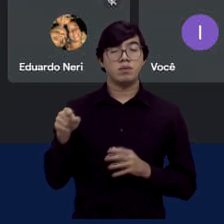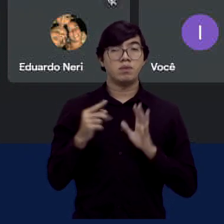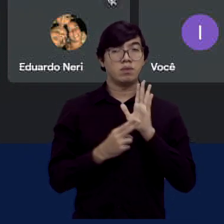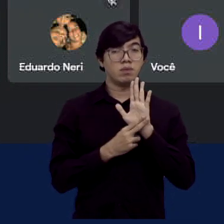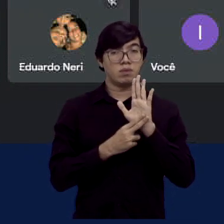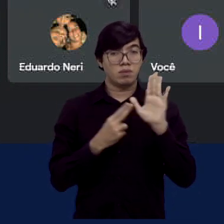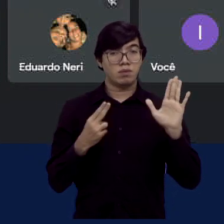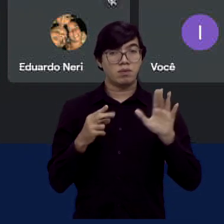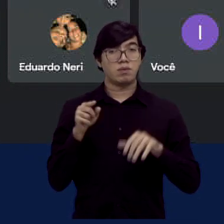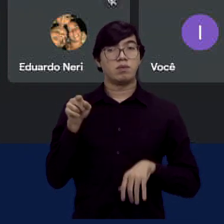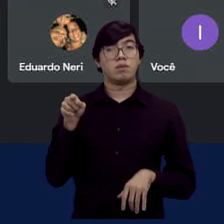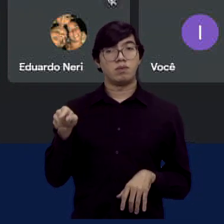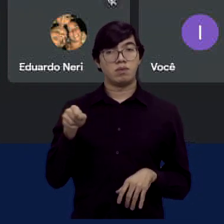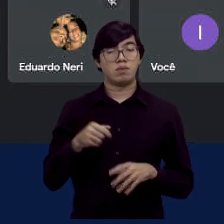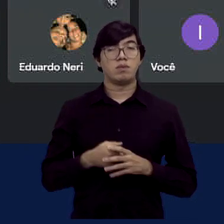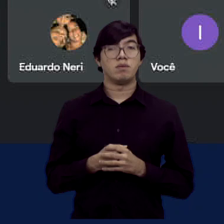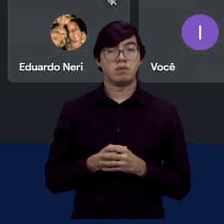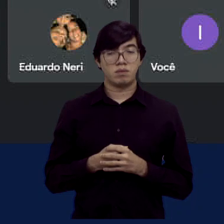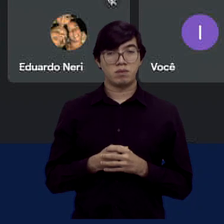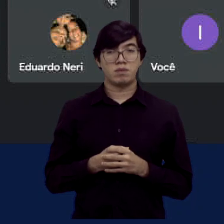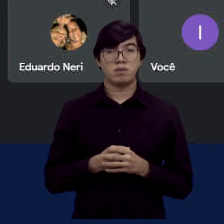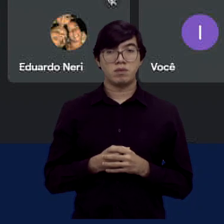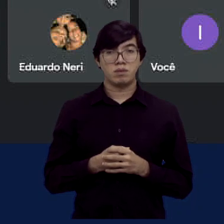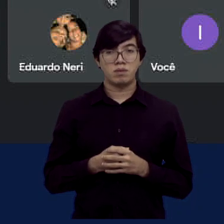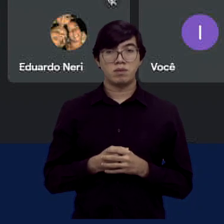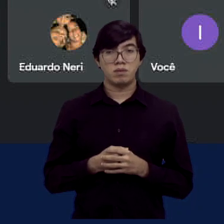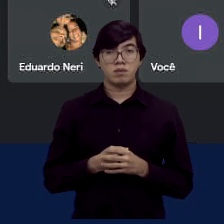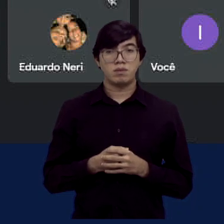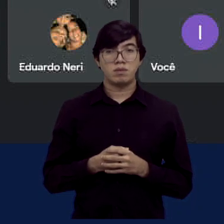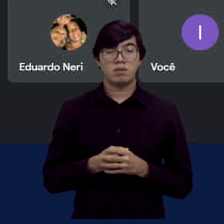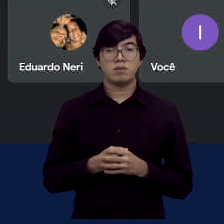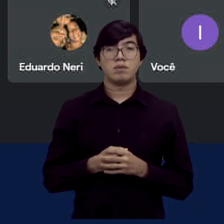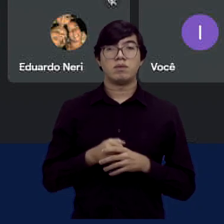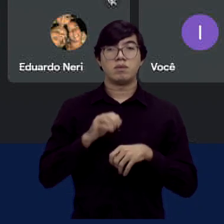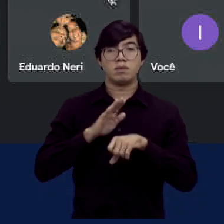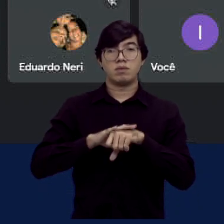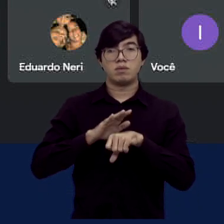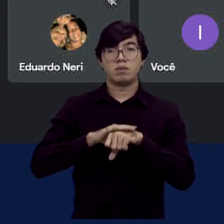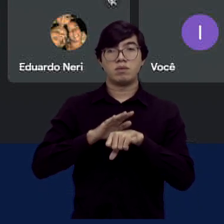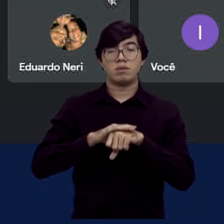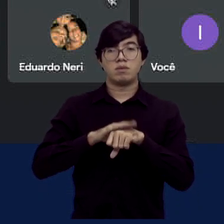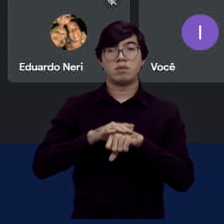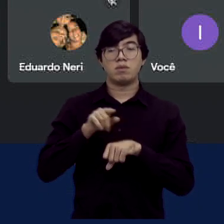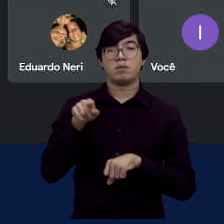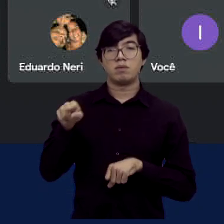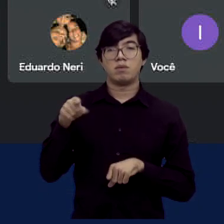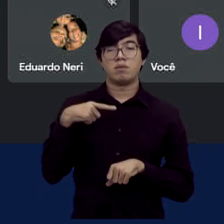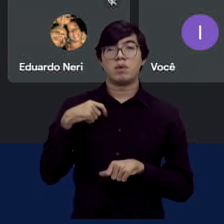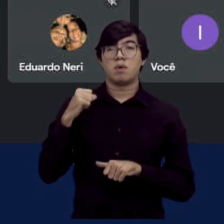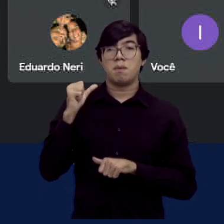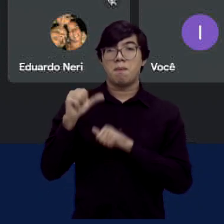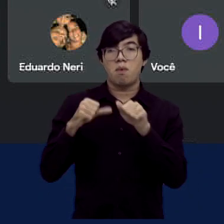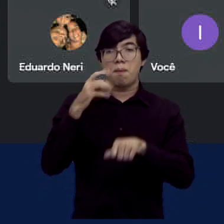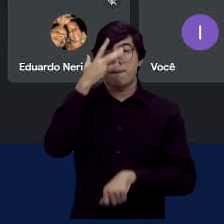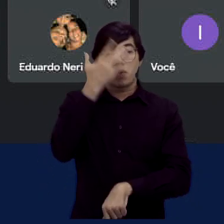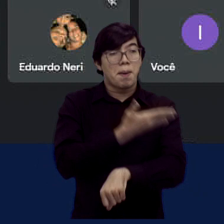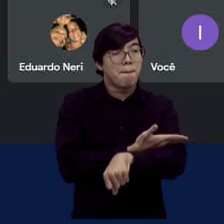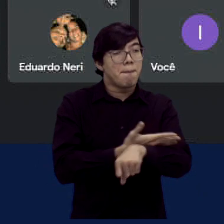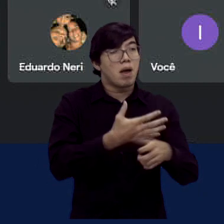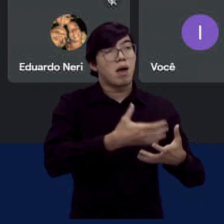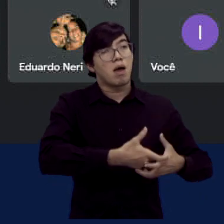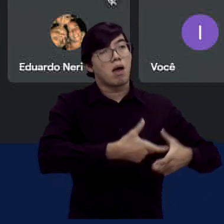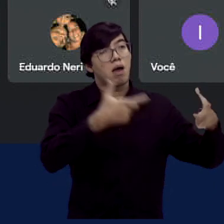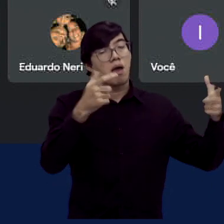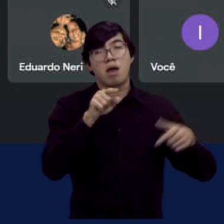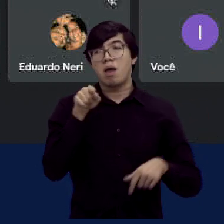foi esbranquiçado durante boa parte da pós-vida dele, né? Teve um caso recente, inclusive, Luiz, que foi com a publicidade da